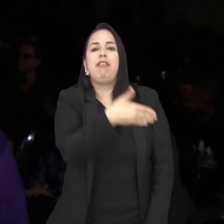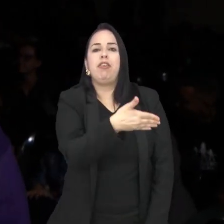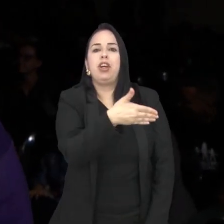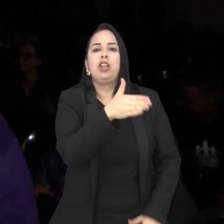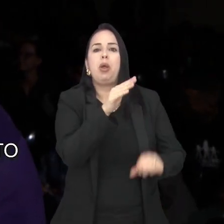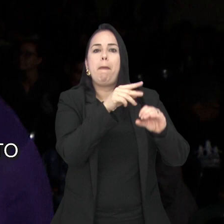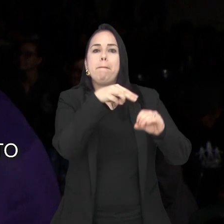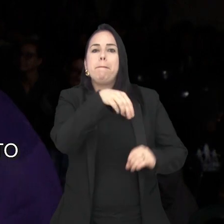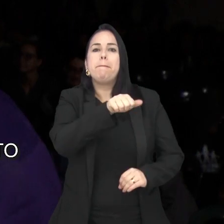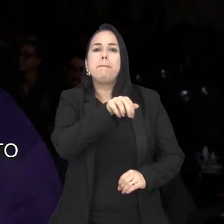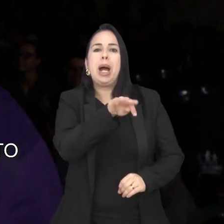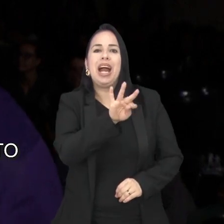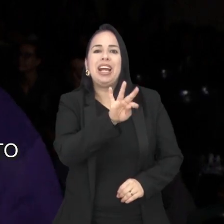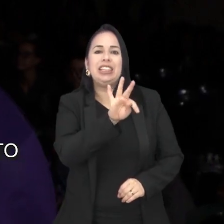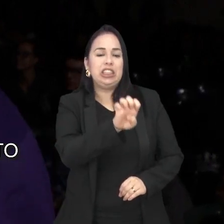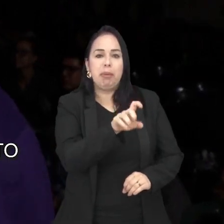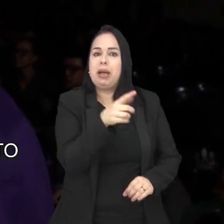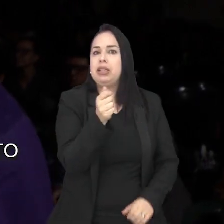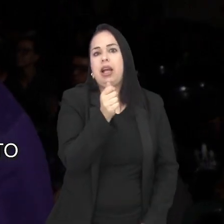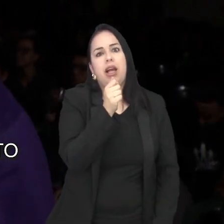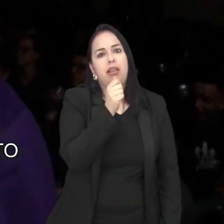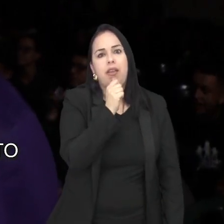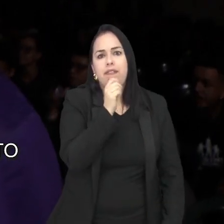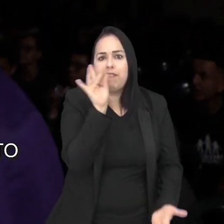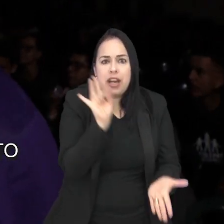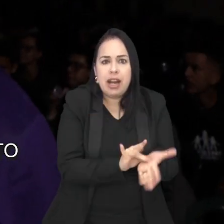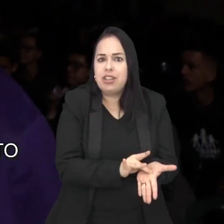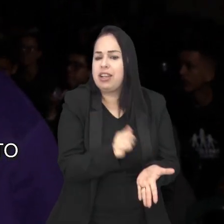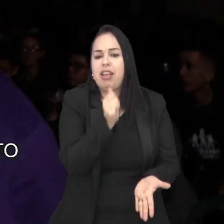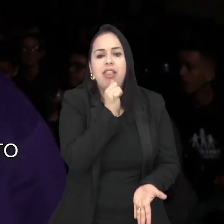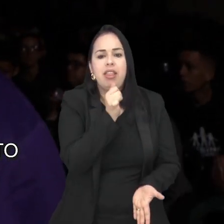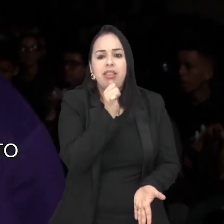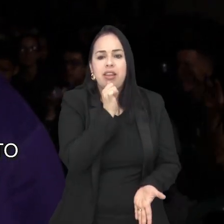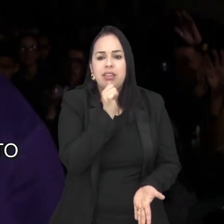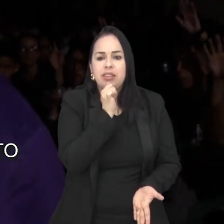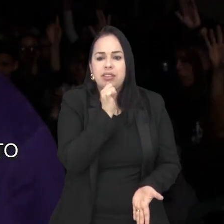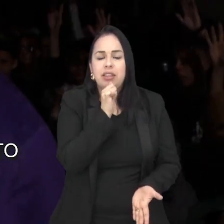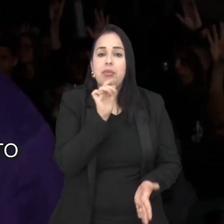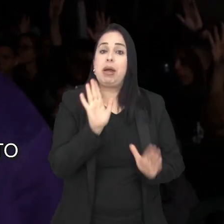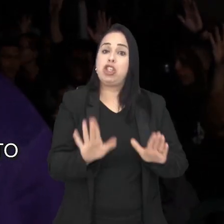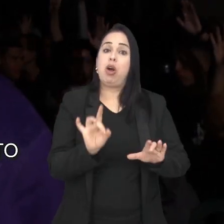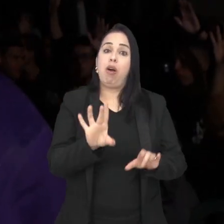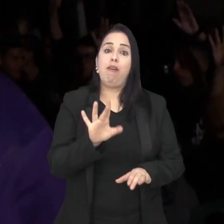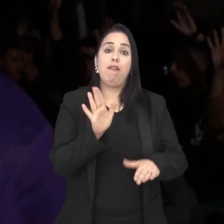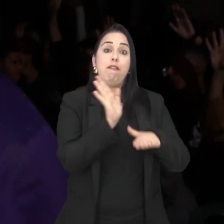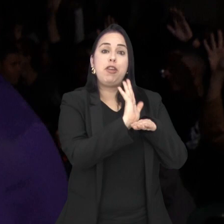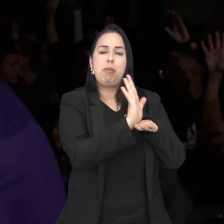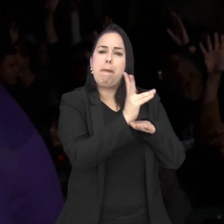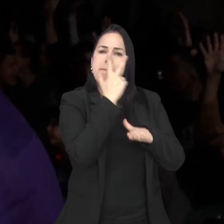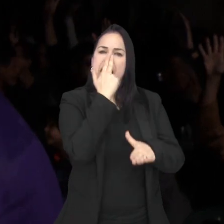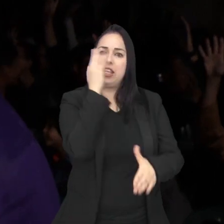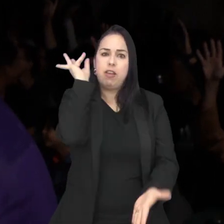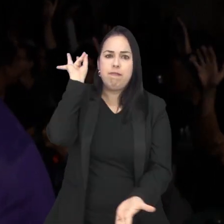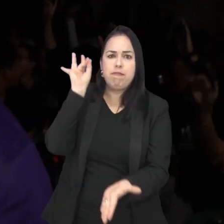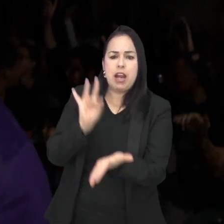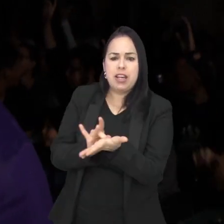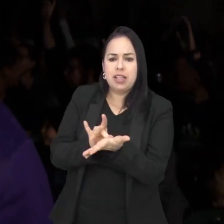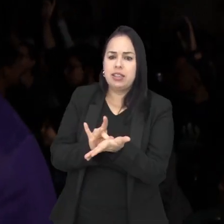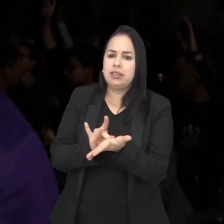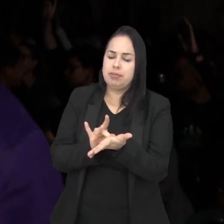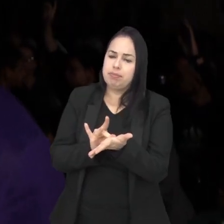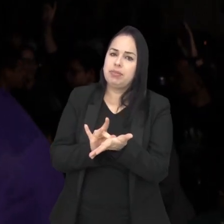true. Just because The Martian as a movie is so realistic doesn't mean we've been there